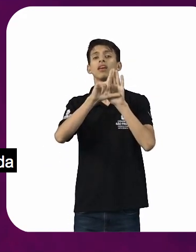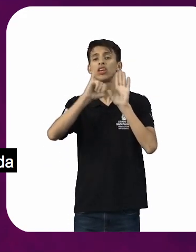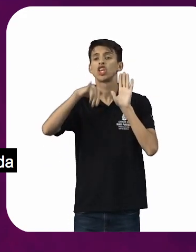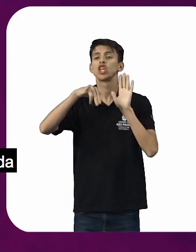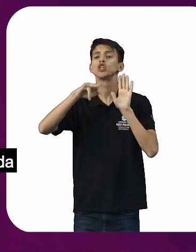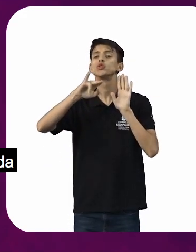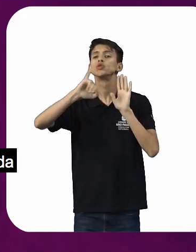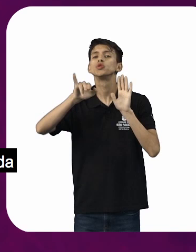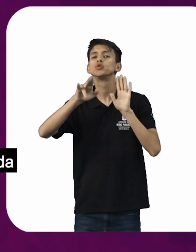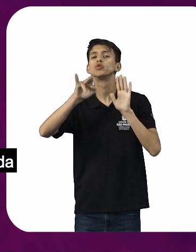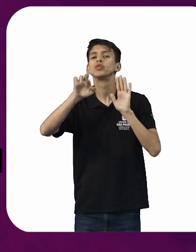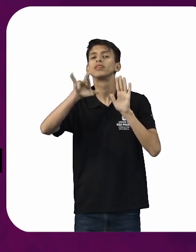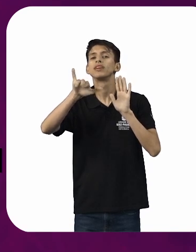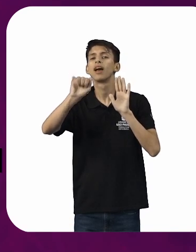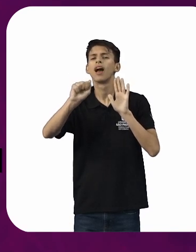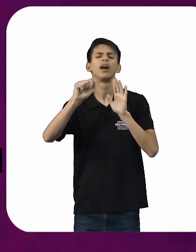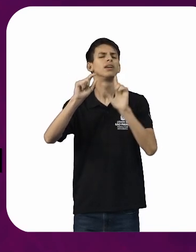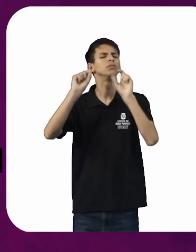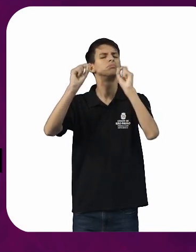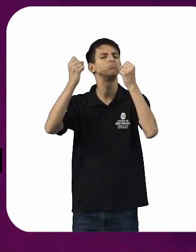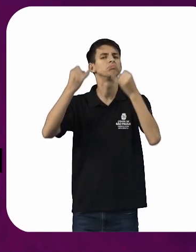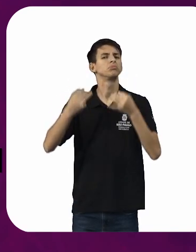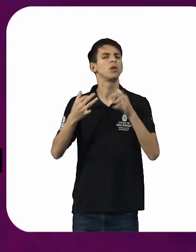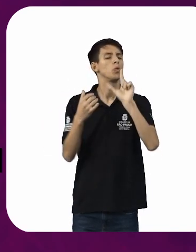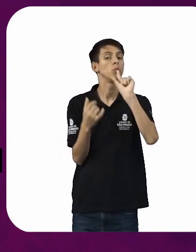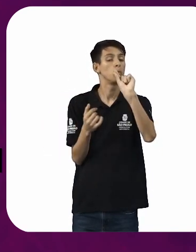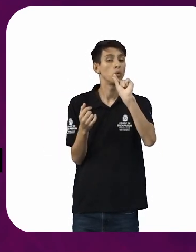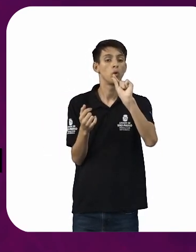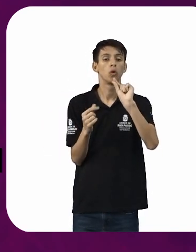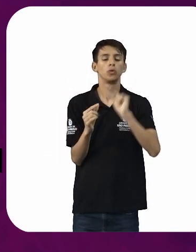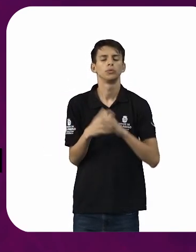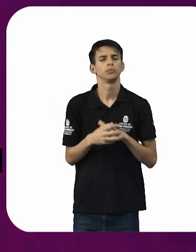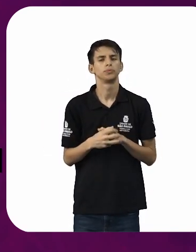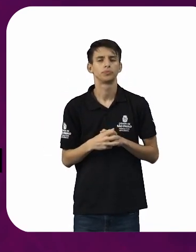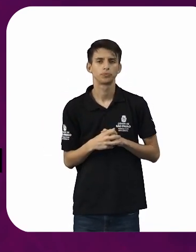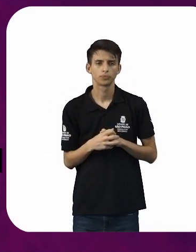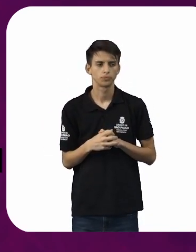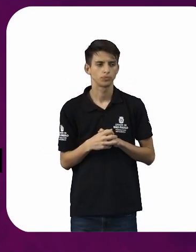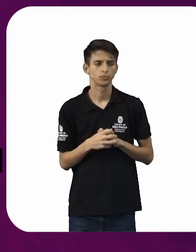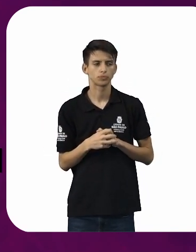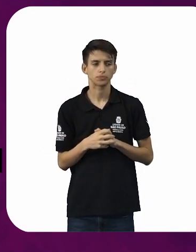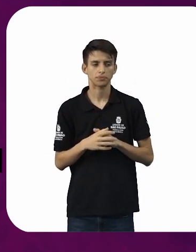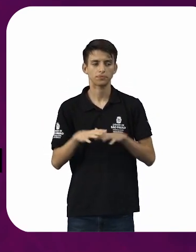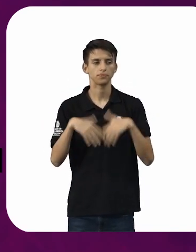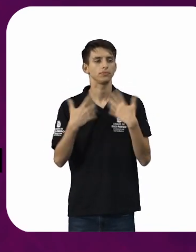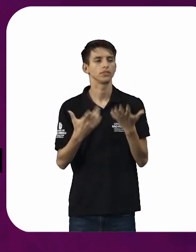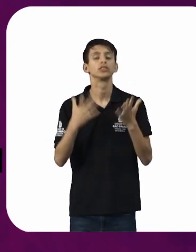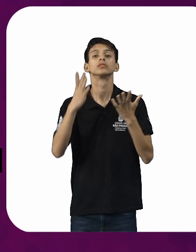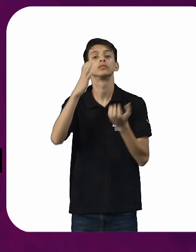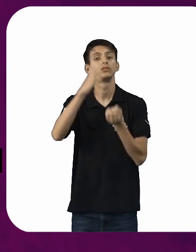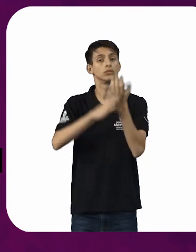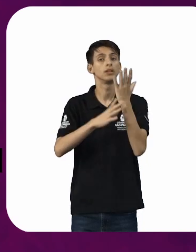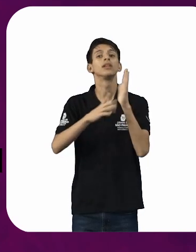é conhecida ainda do grande público. Então, vamos explorar um pouquinho melhor esse assunto, né? Então, recentemente foi sancionada